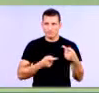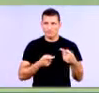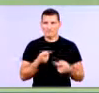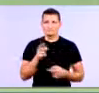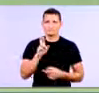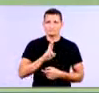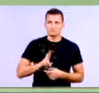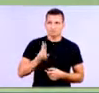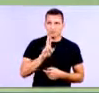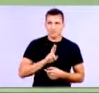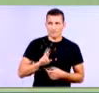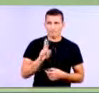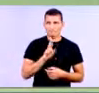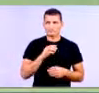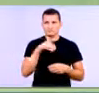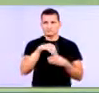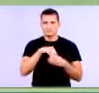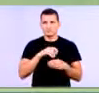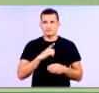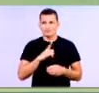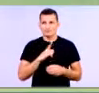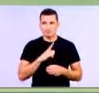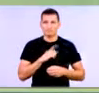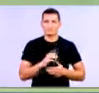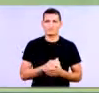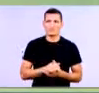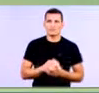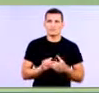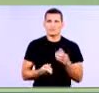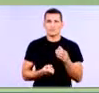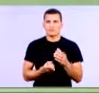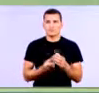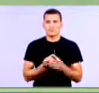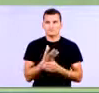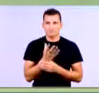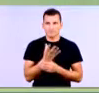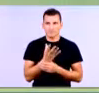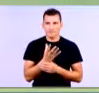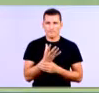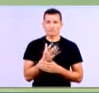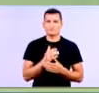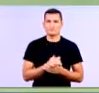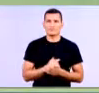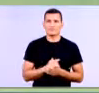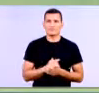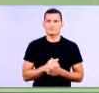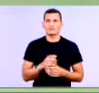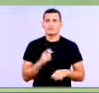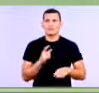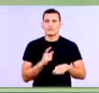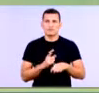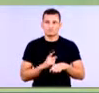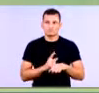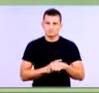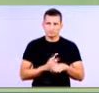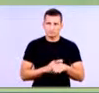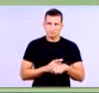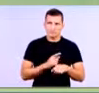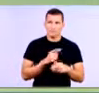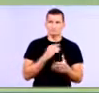em uso. Então, criaram, demandou um certo tempo, um